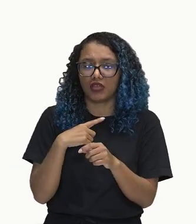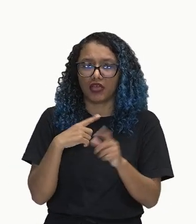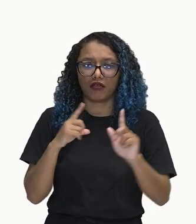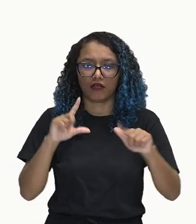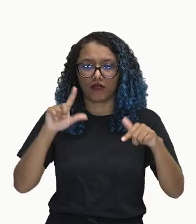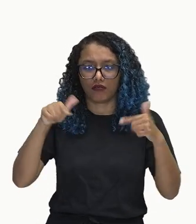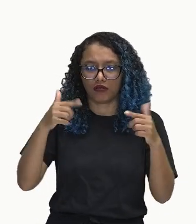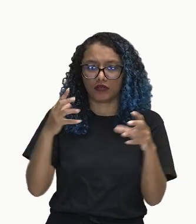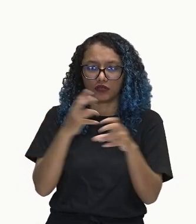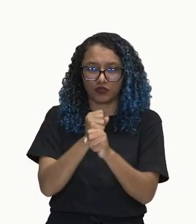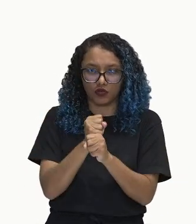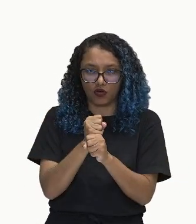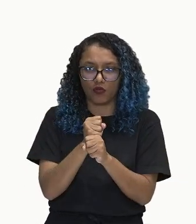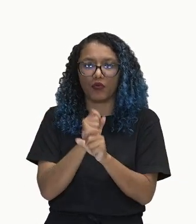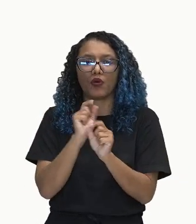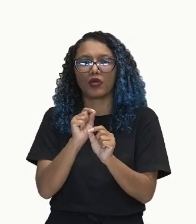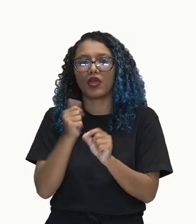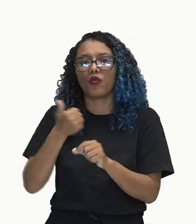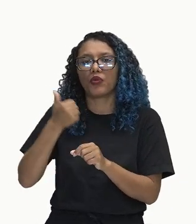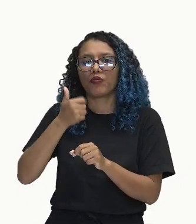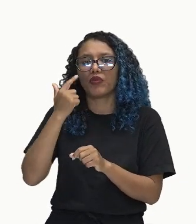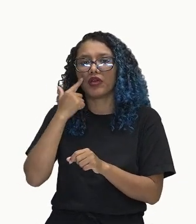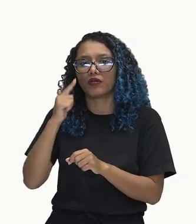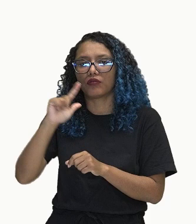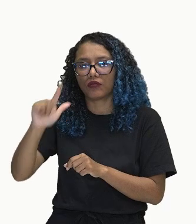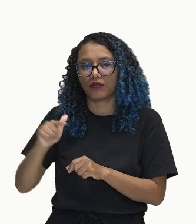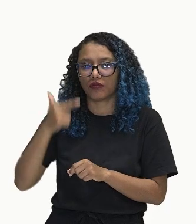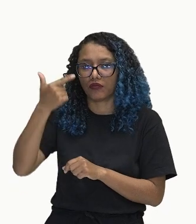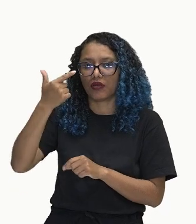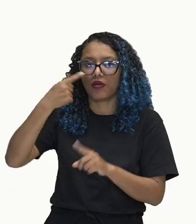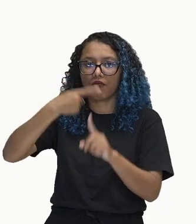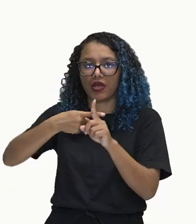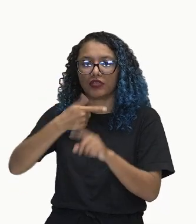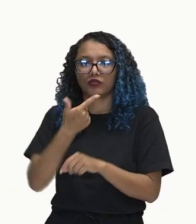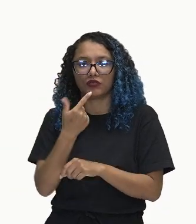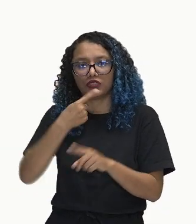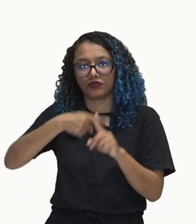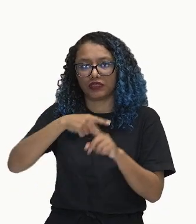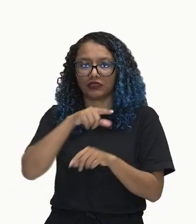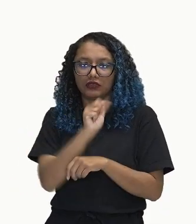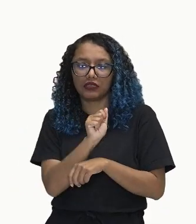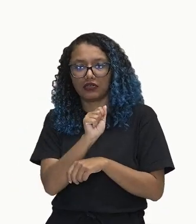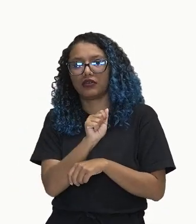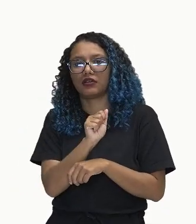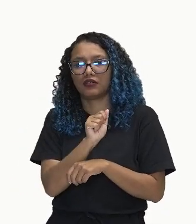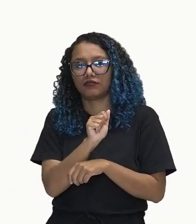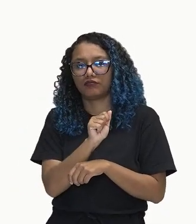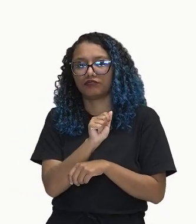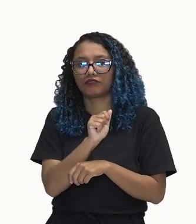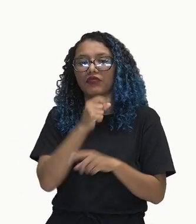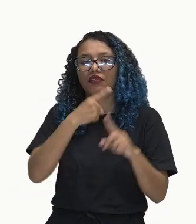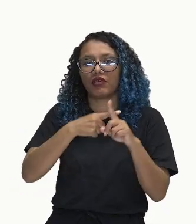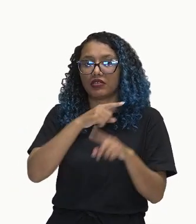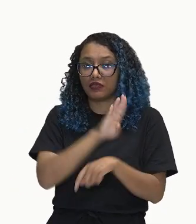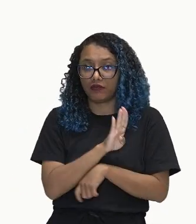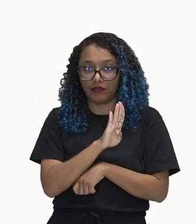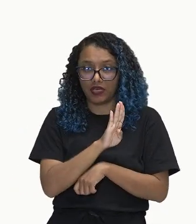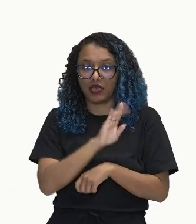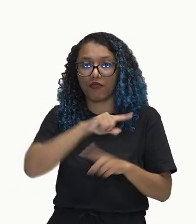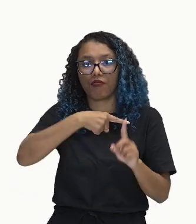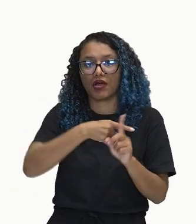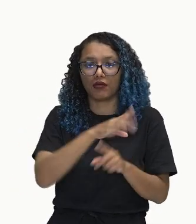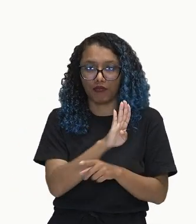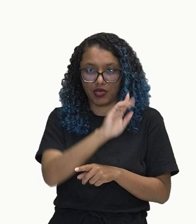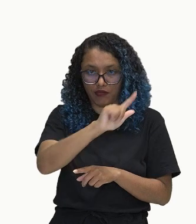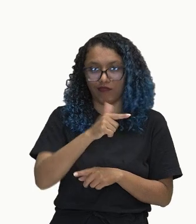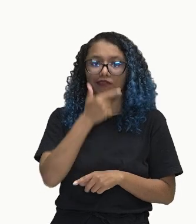pegar o primeiro termo elevado ao quadrado, mais duas vezes o primeiro, vezes o segundo termo, mais o